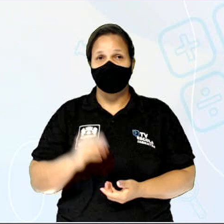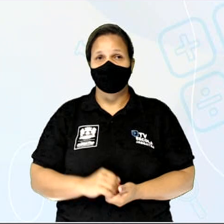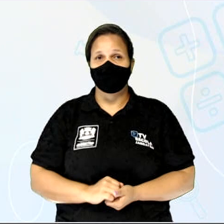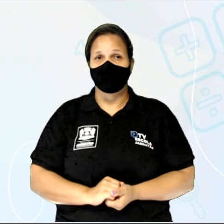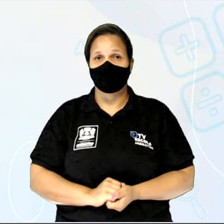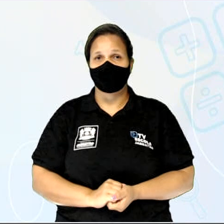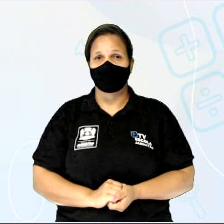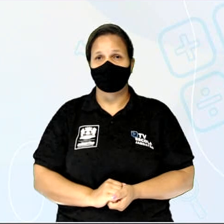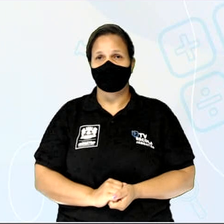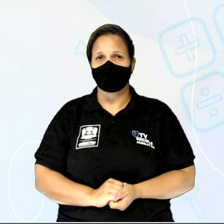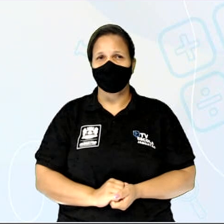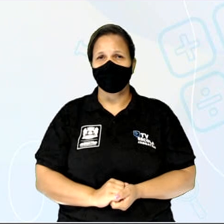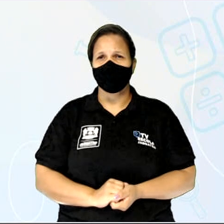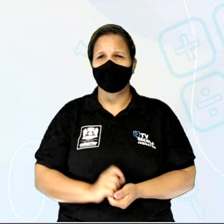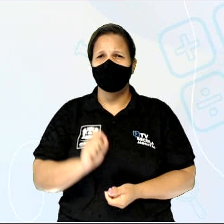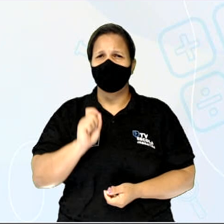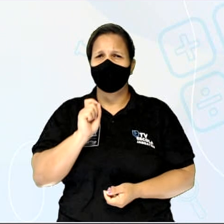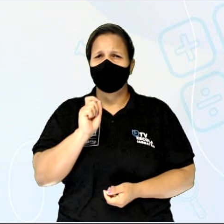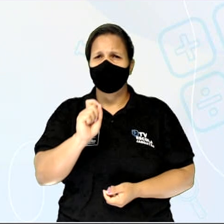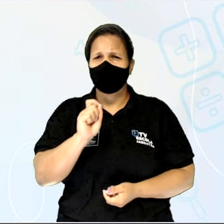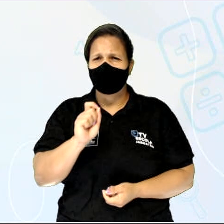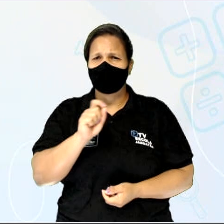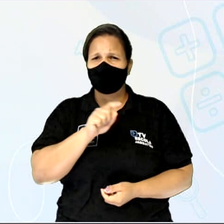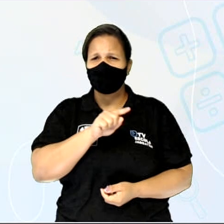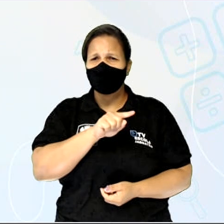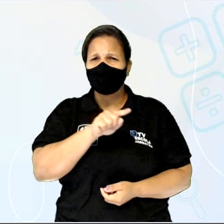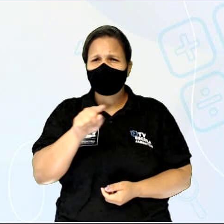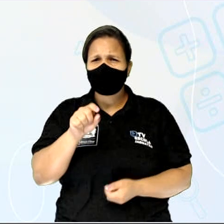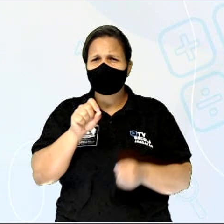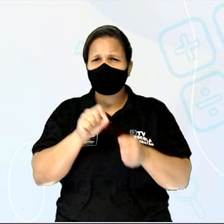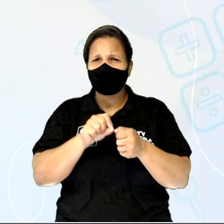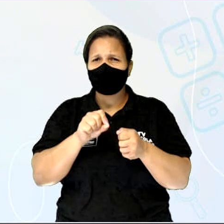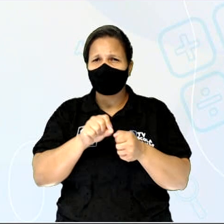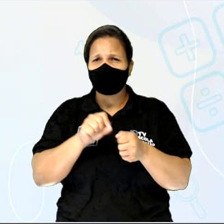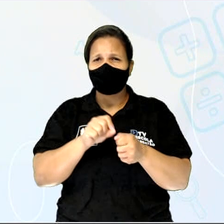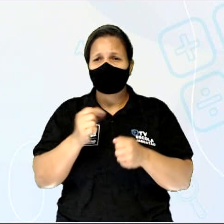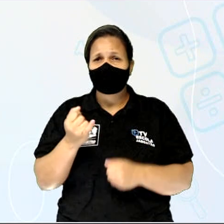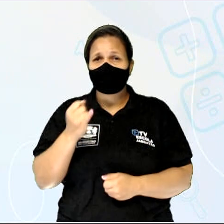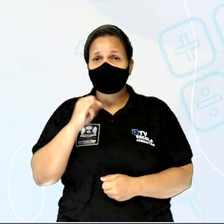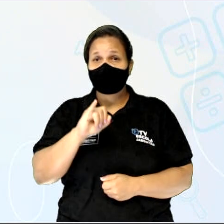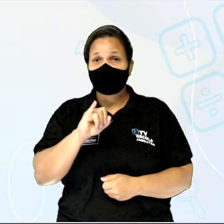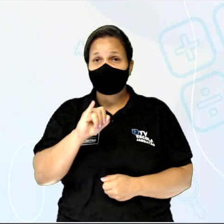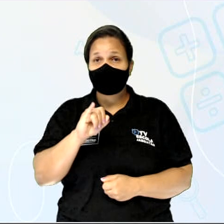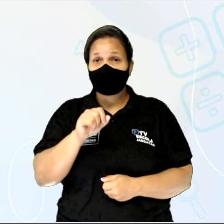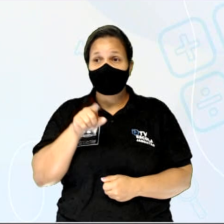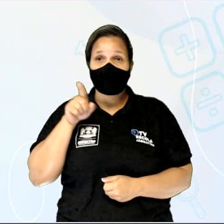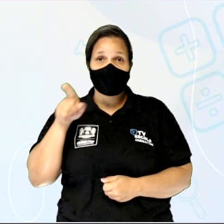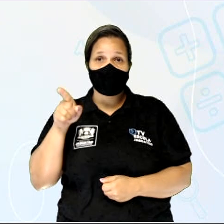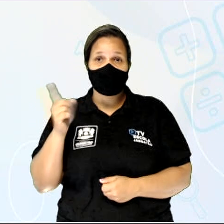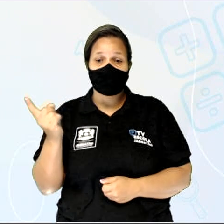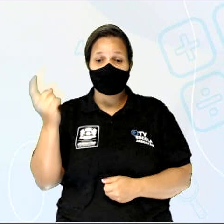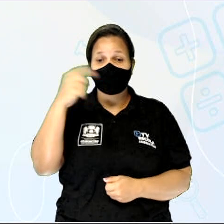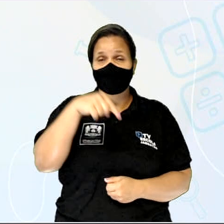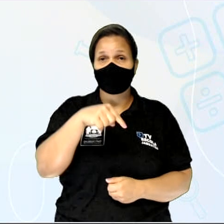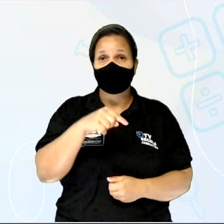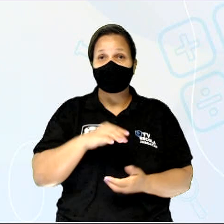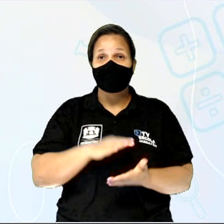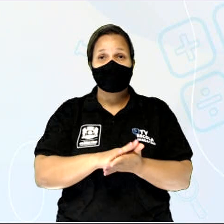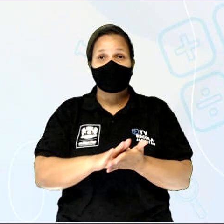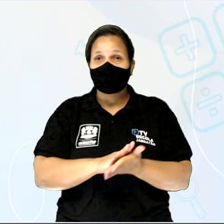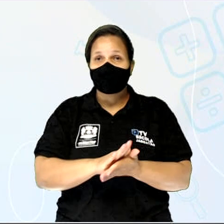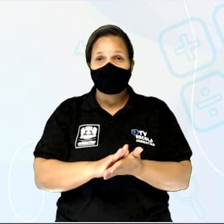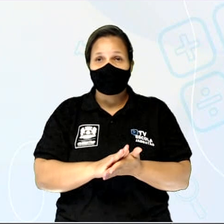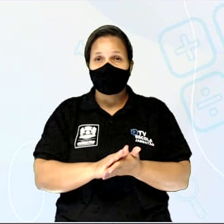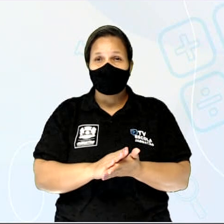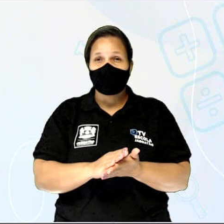Ou seja, o que você fará se ele não vier? Nesse caso aí eu estou usando uma